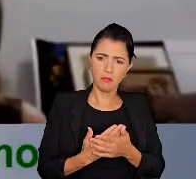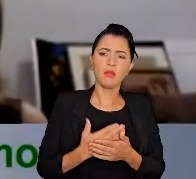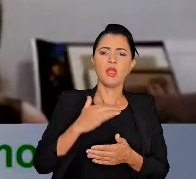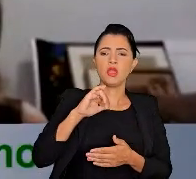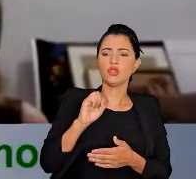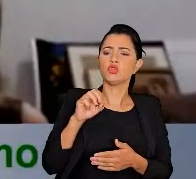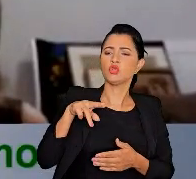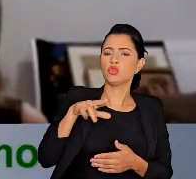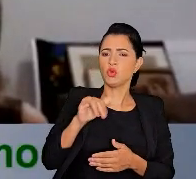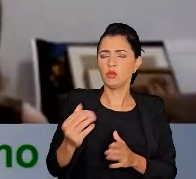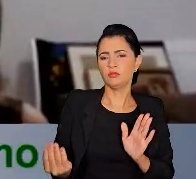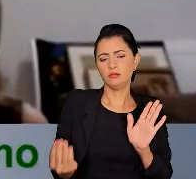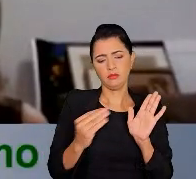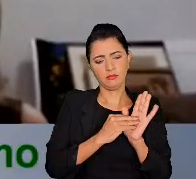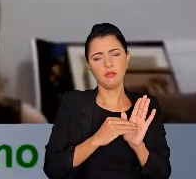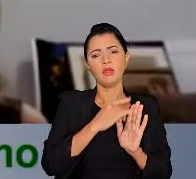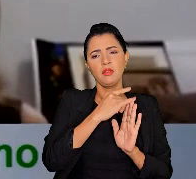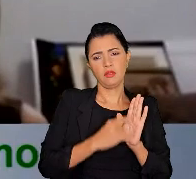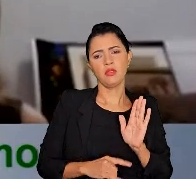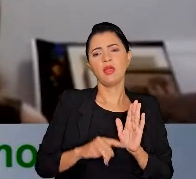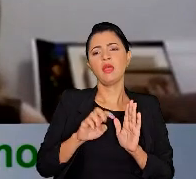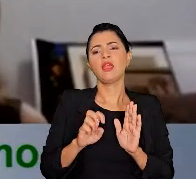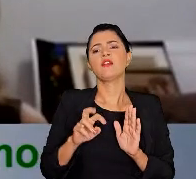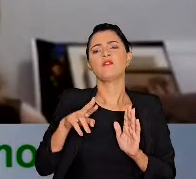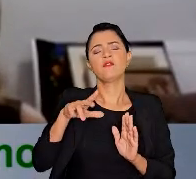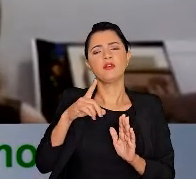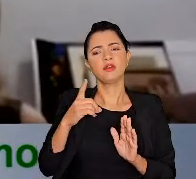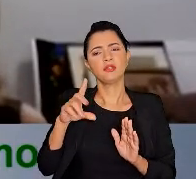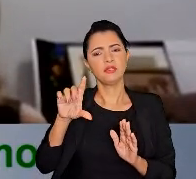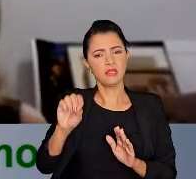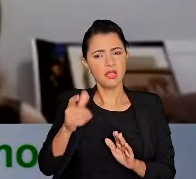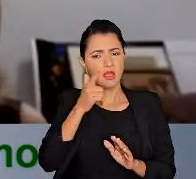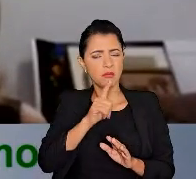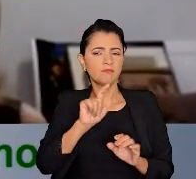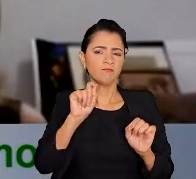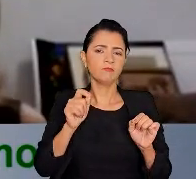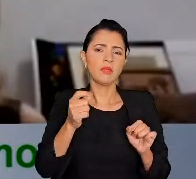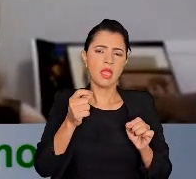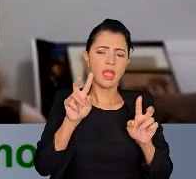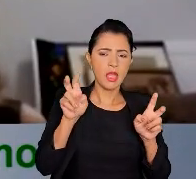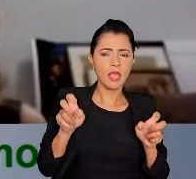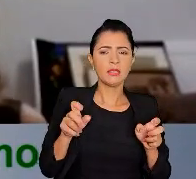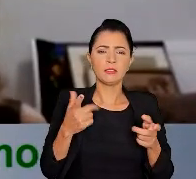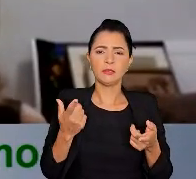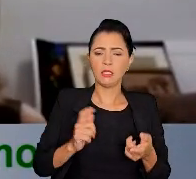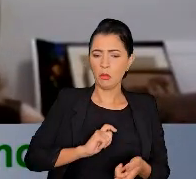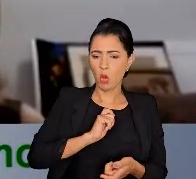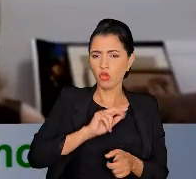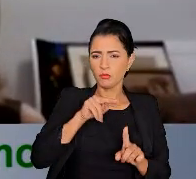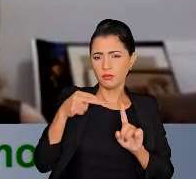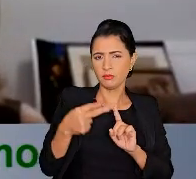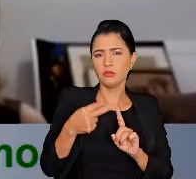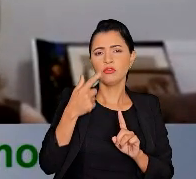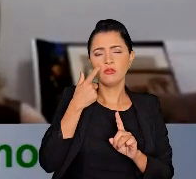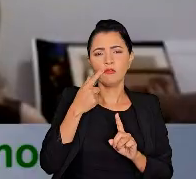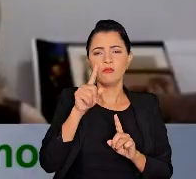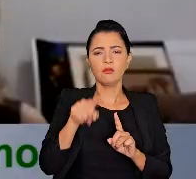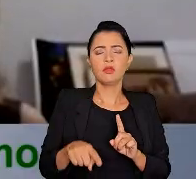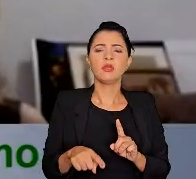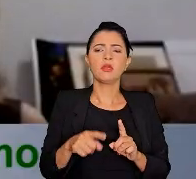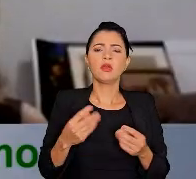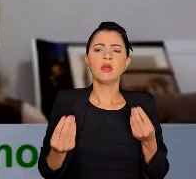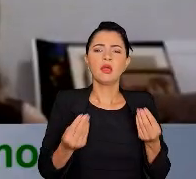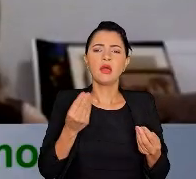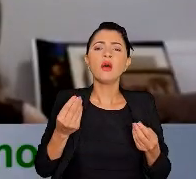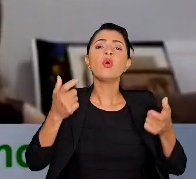nos autos do caso Elvanger, que aborda a questão antropologicamente. O truque